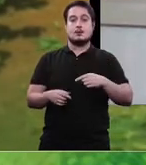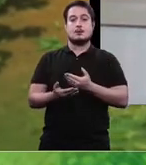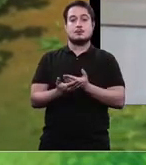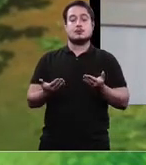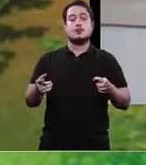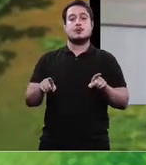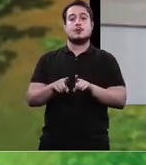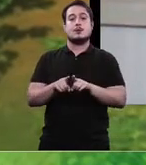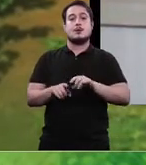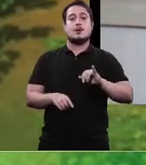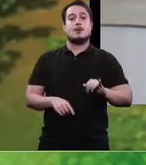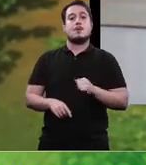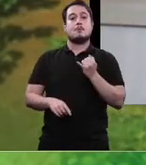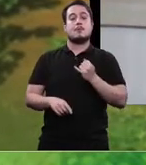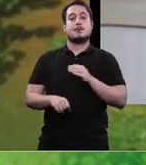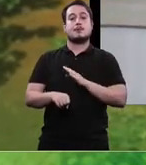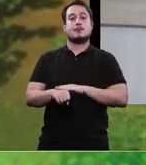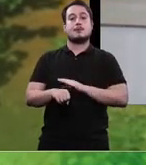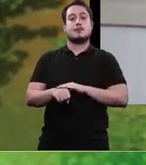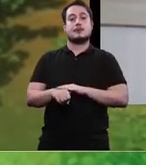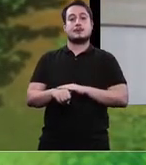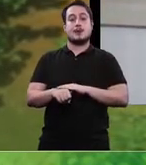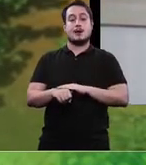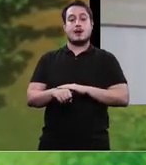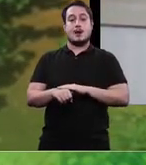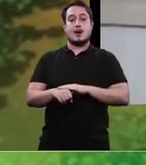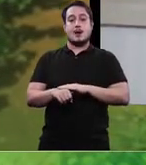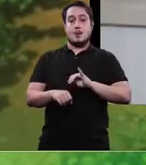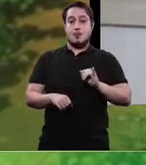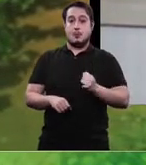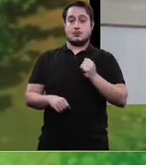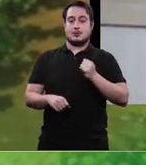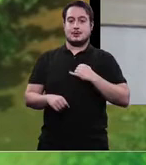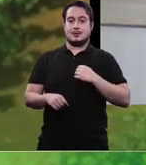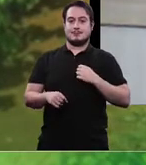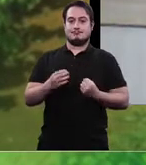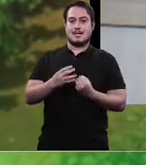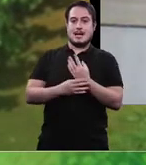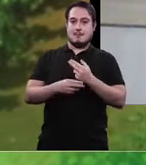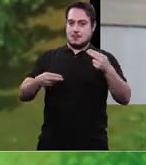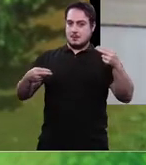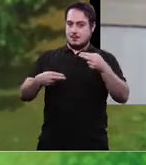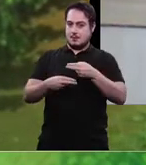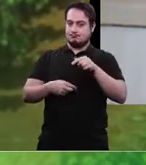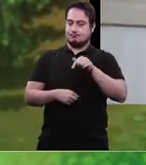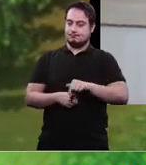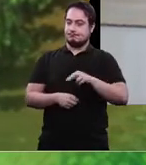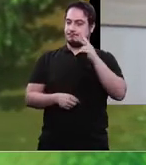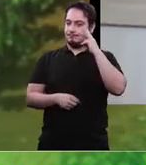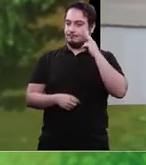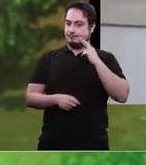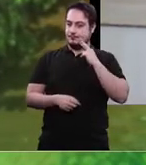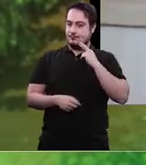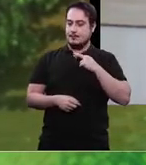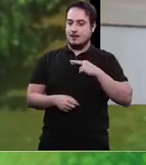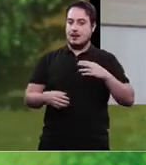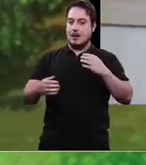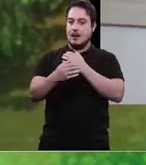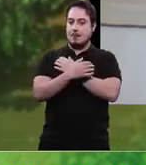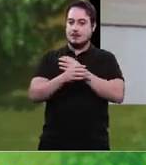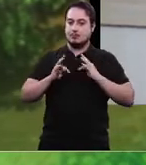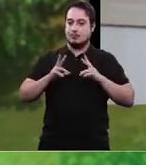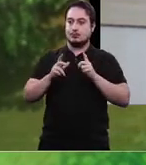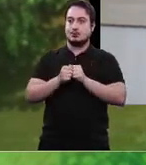aqui aproveitando essa singular oportunidade, né, criada pelo SEBRAE Rondônia e abraçada pelo